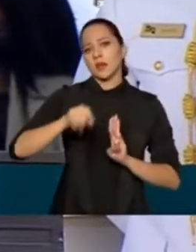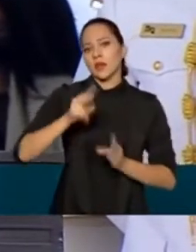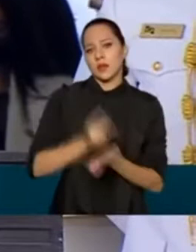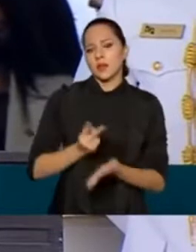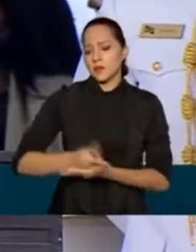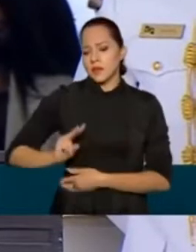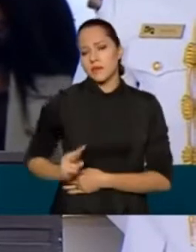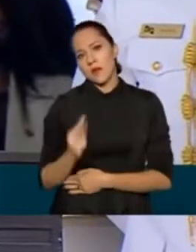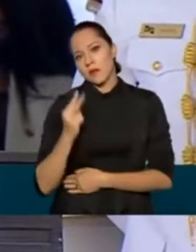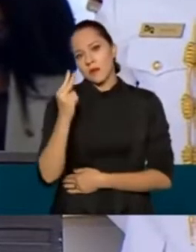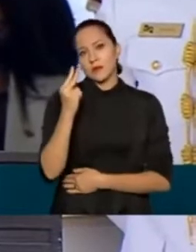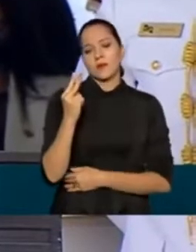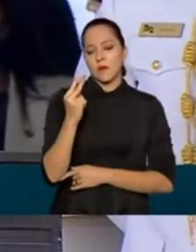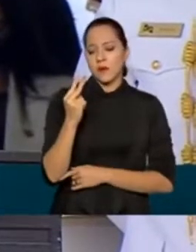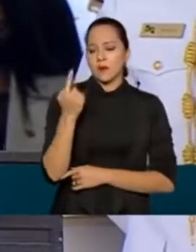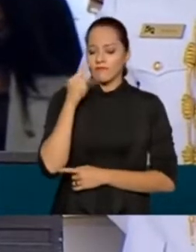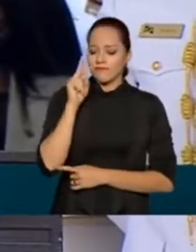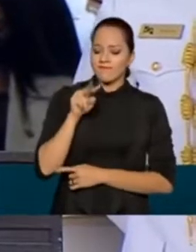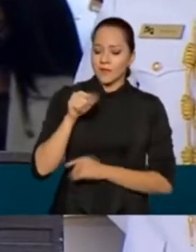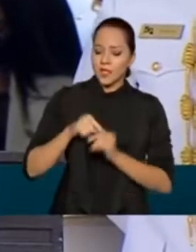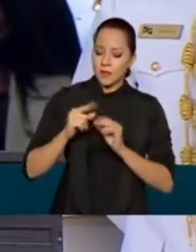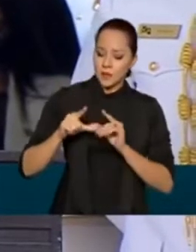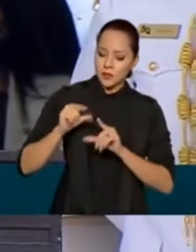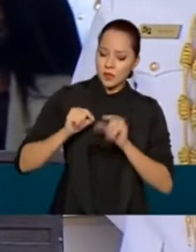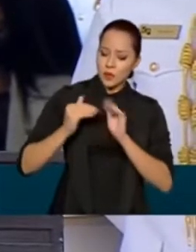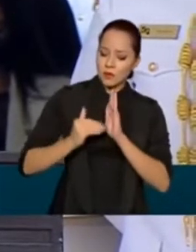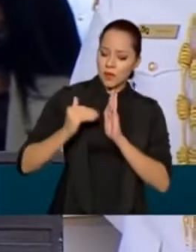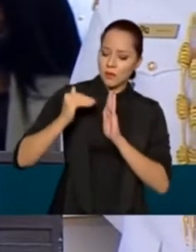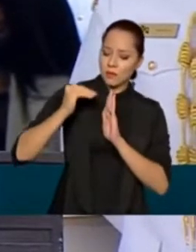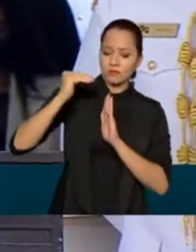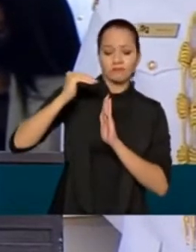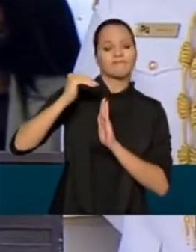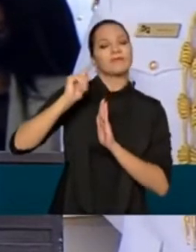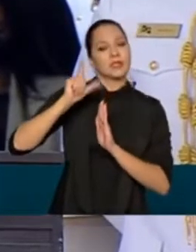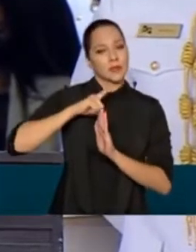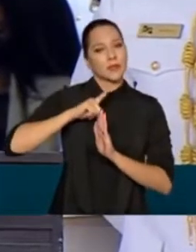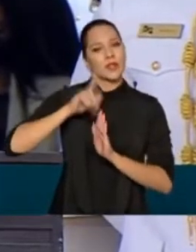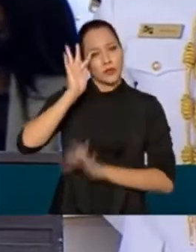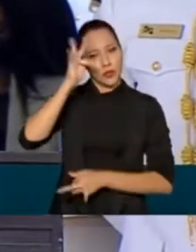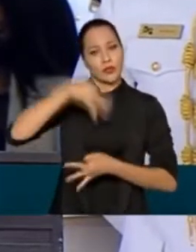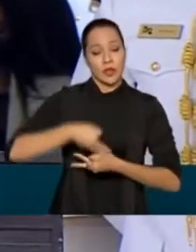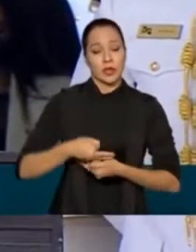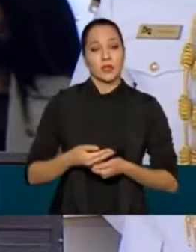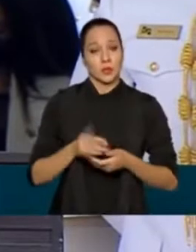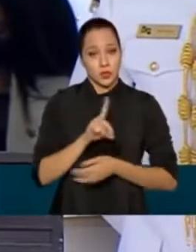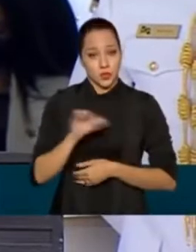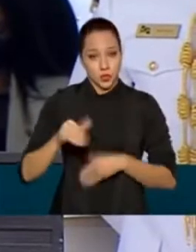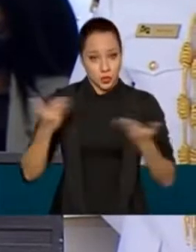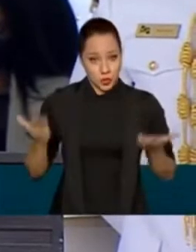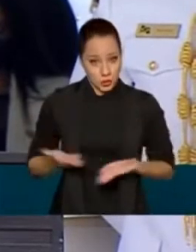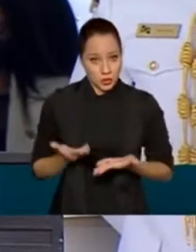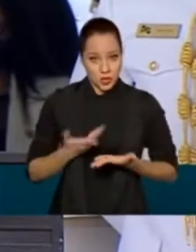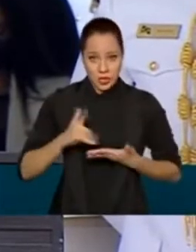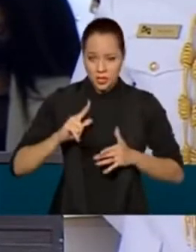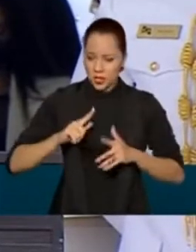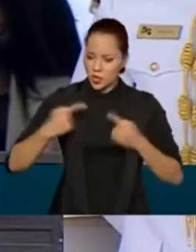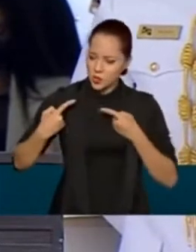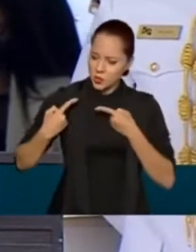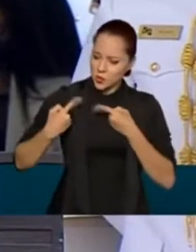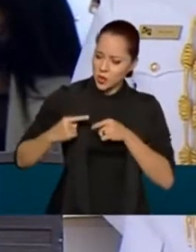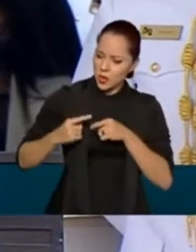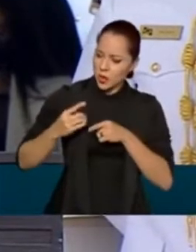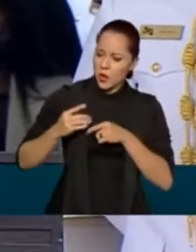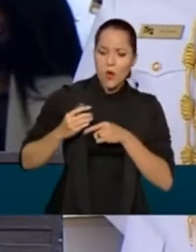as valorizou e sempre as classificou com elevado grau de confiança. Nos dias de hoje, quando lutamos contra o